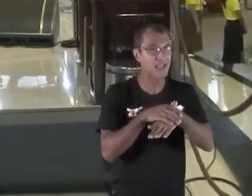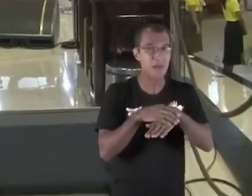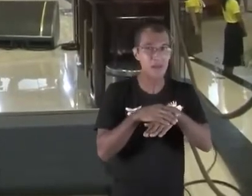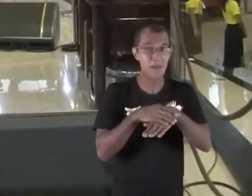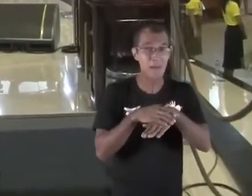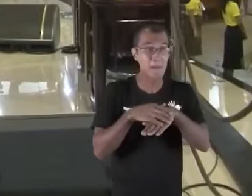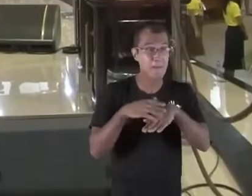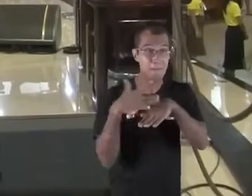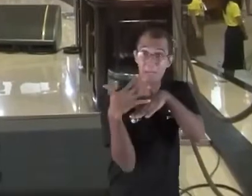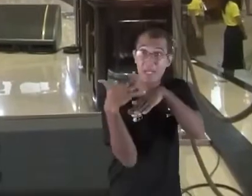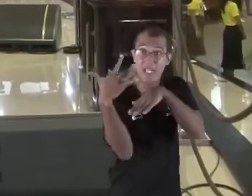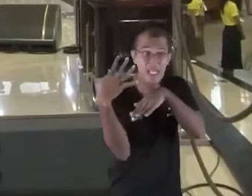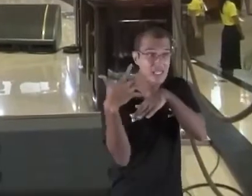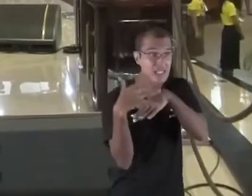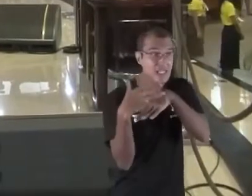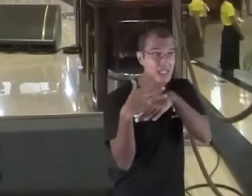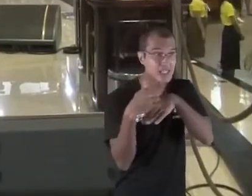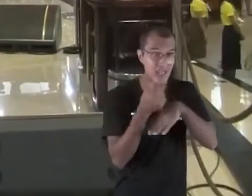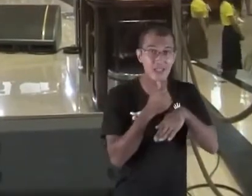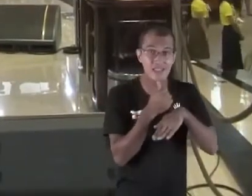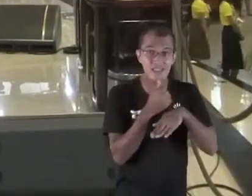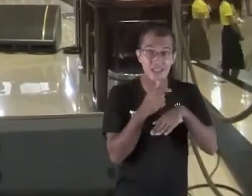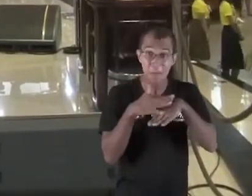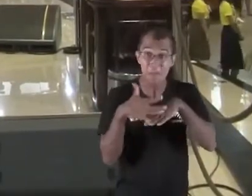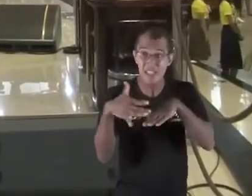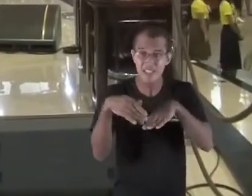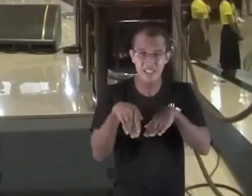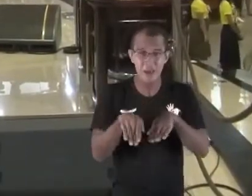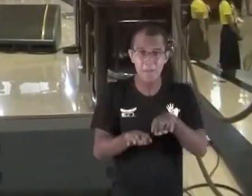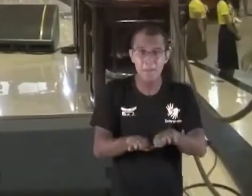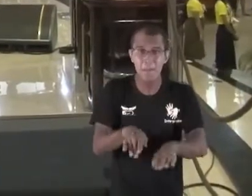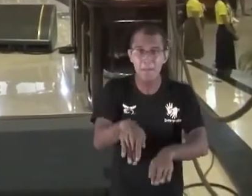Seus pés ainda brilham.